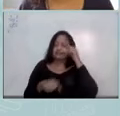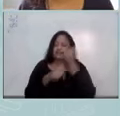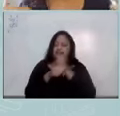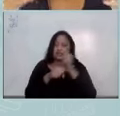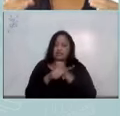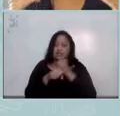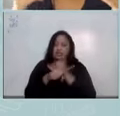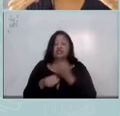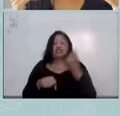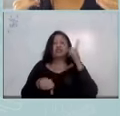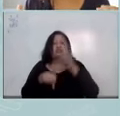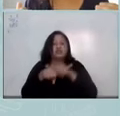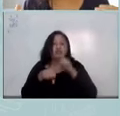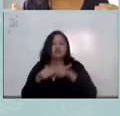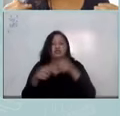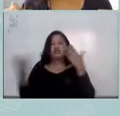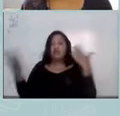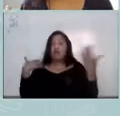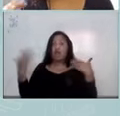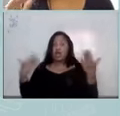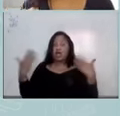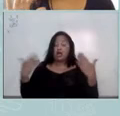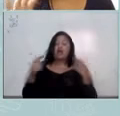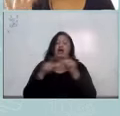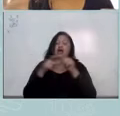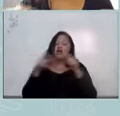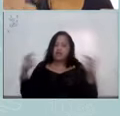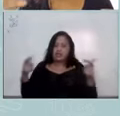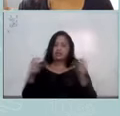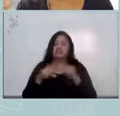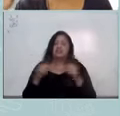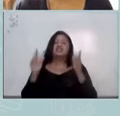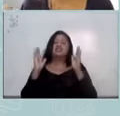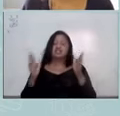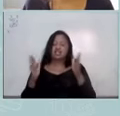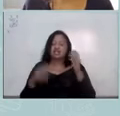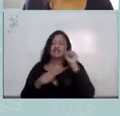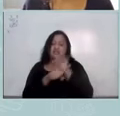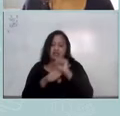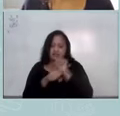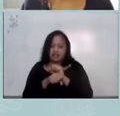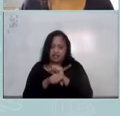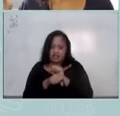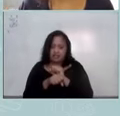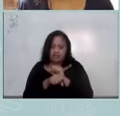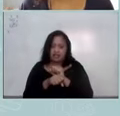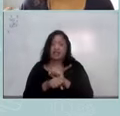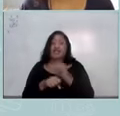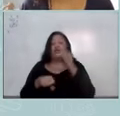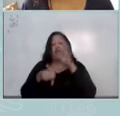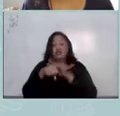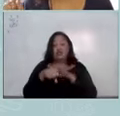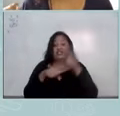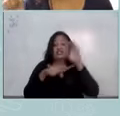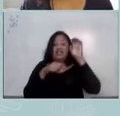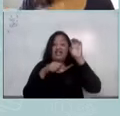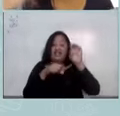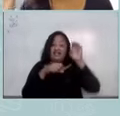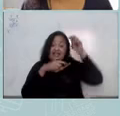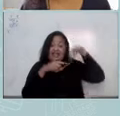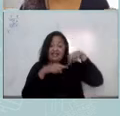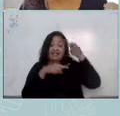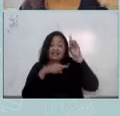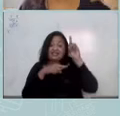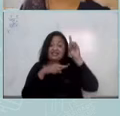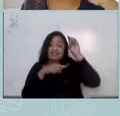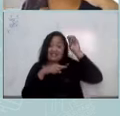de dengue, mas isso já é algo esperado, ou seja, a gente diz que é uma doença endêmica, né? A dengue aqui na região Nordeste, ela é endêmica, aliás,